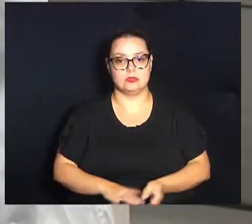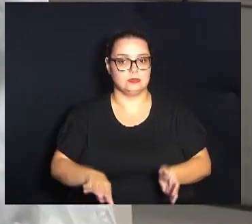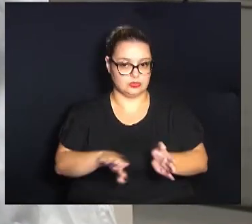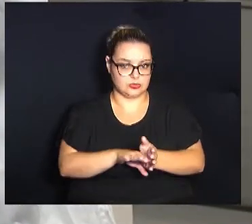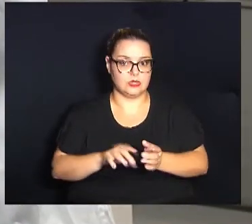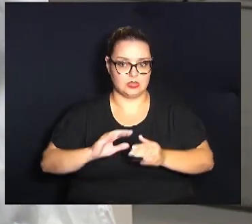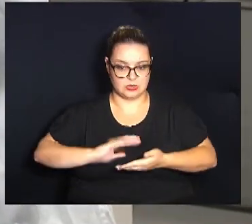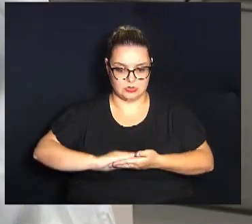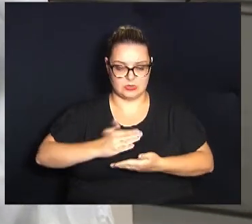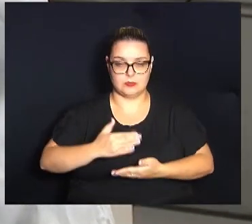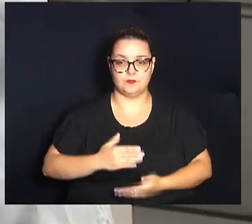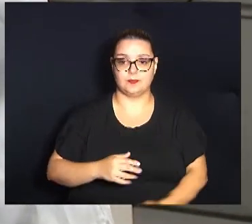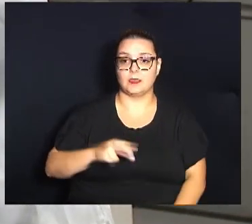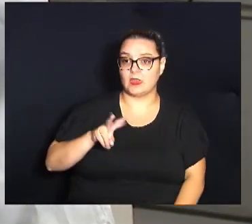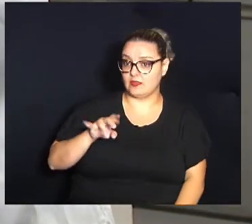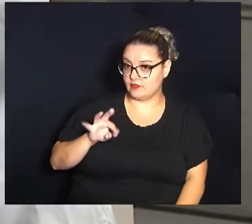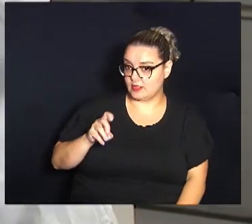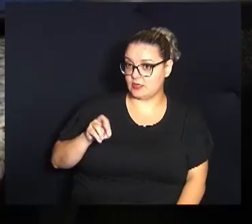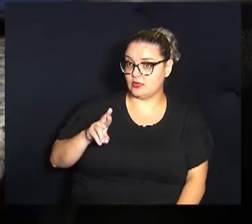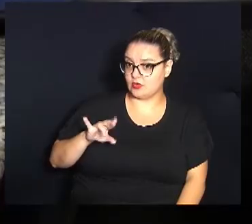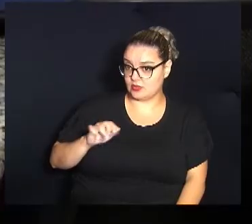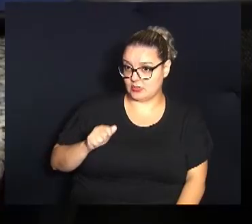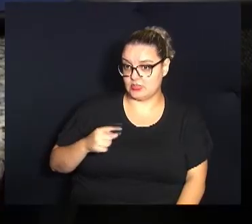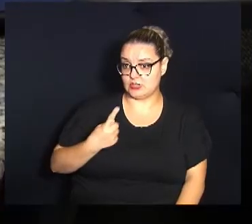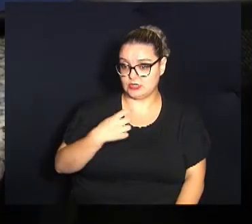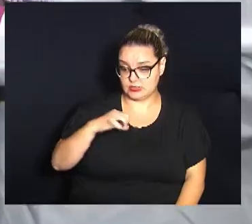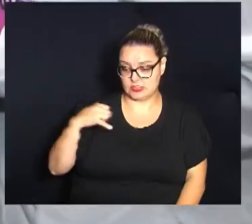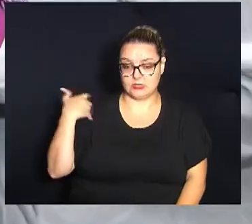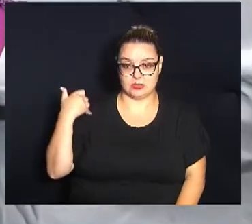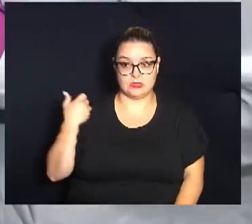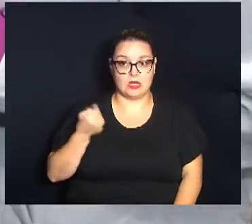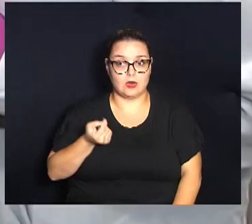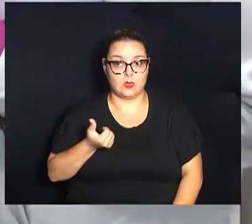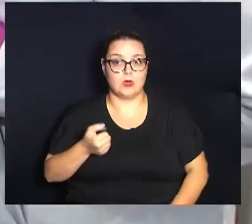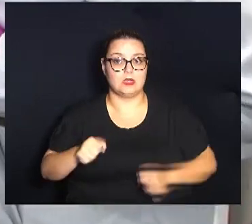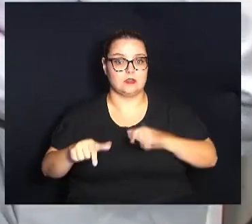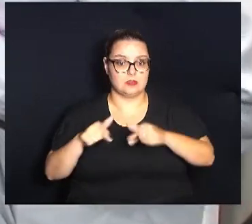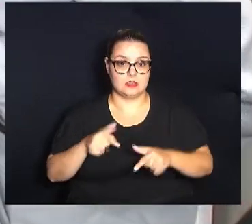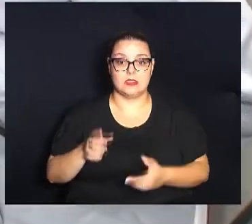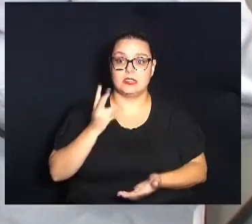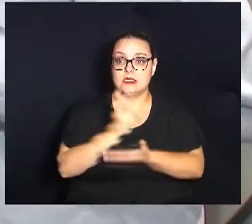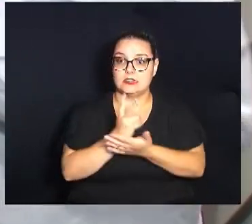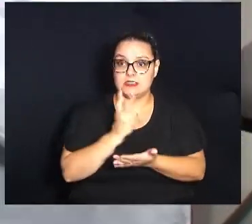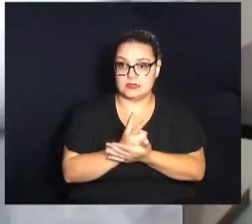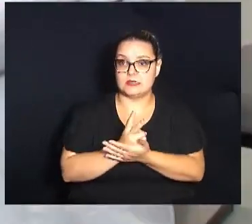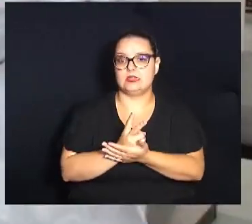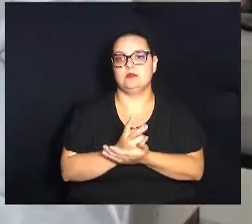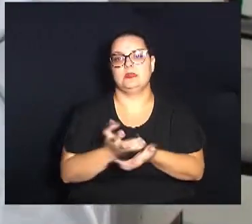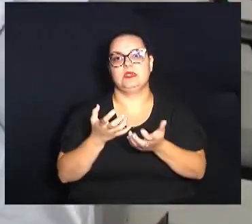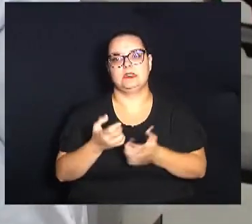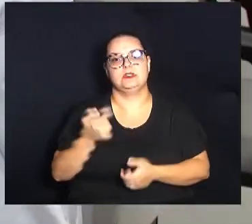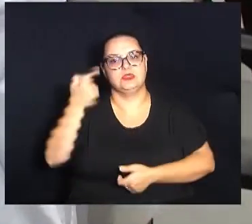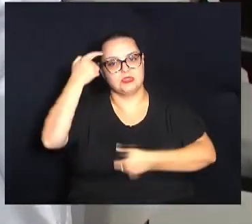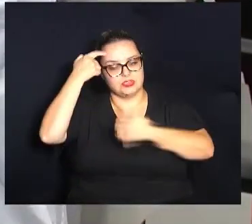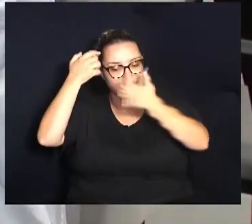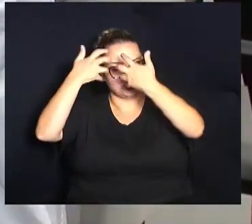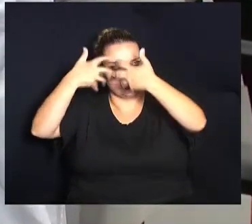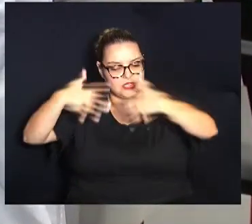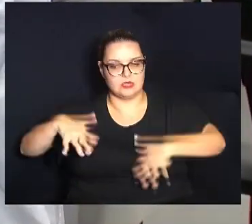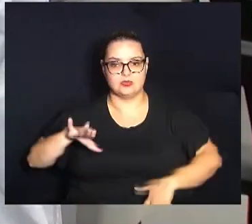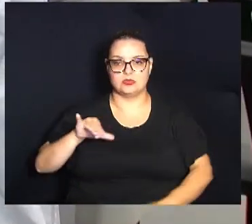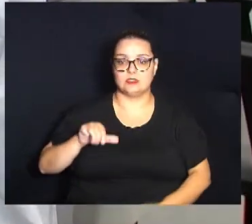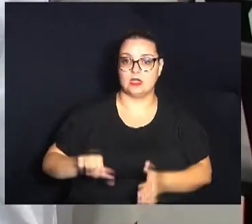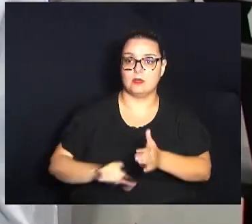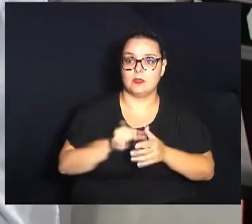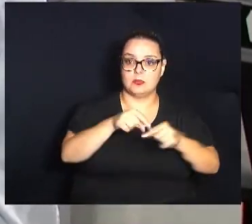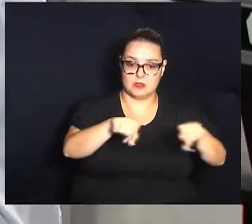de 19 anos, já está quase se formando e sempre quis seguir na carreira de neurocientista. Ela faz parte da primeira turma